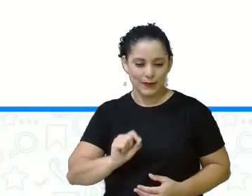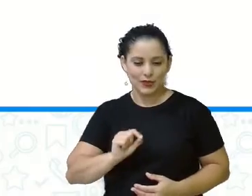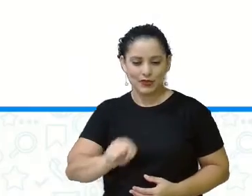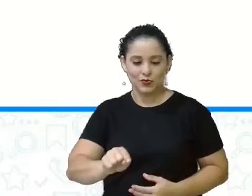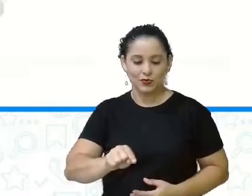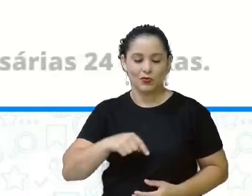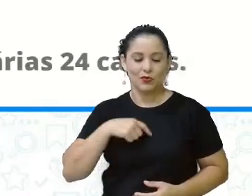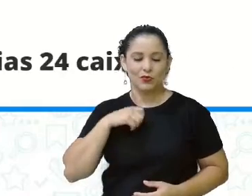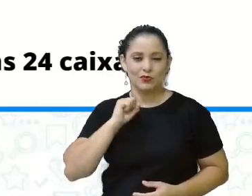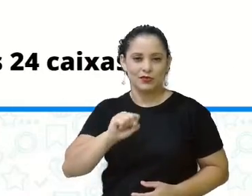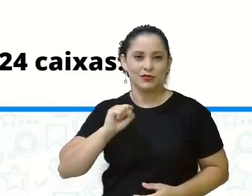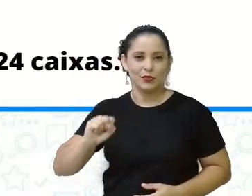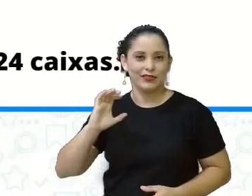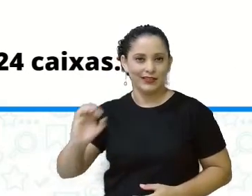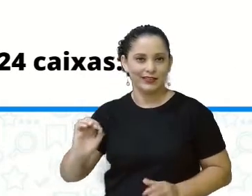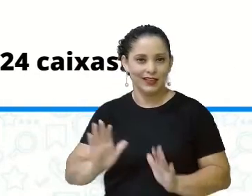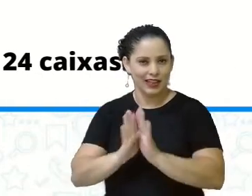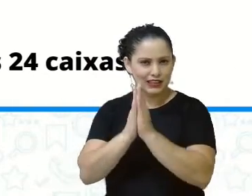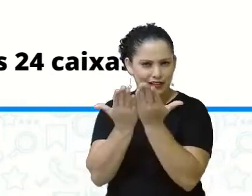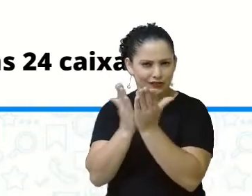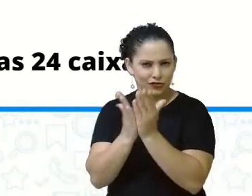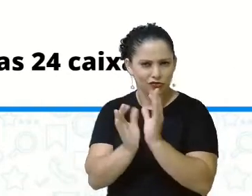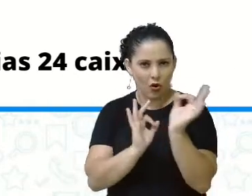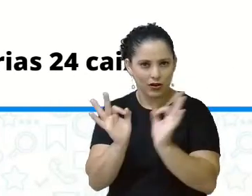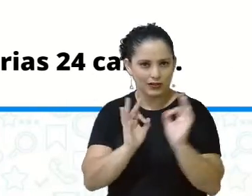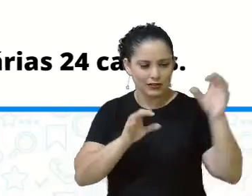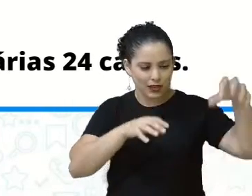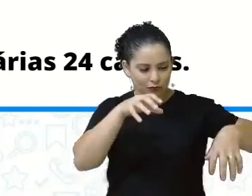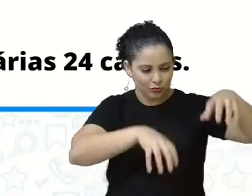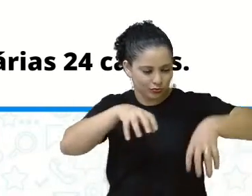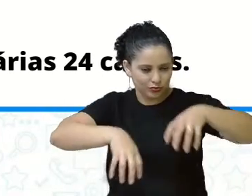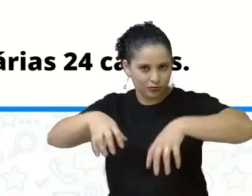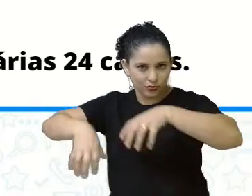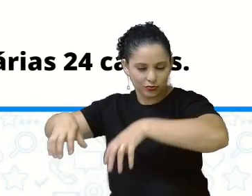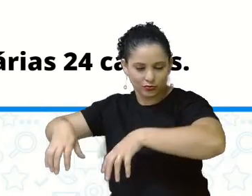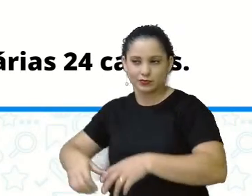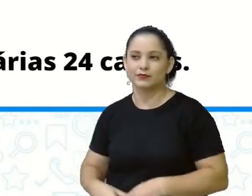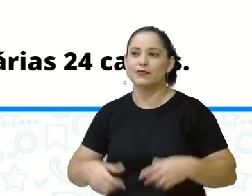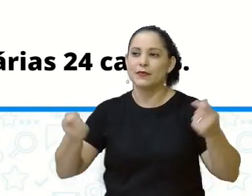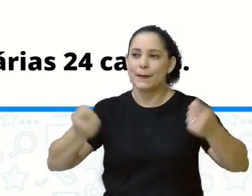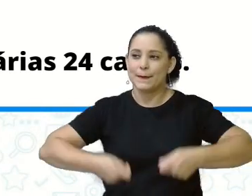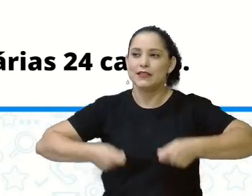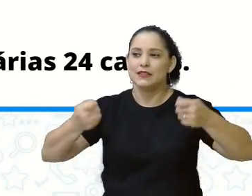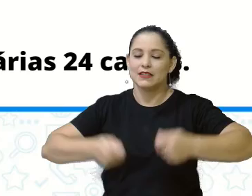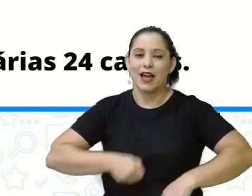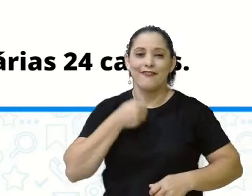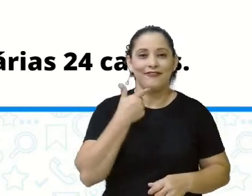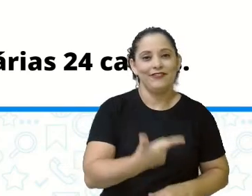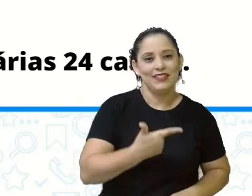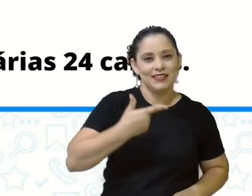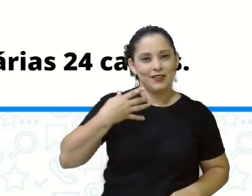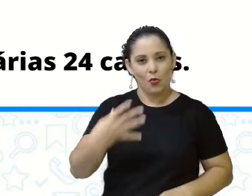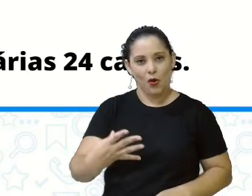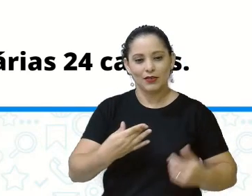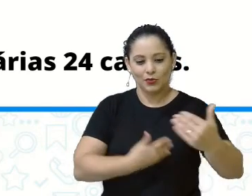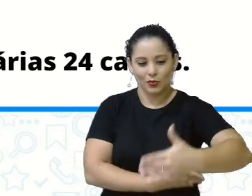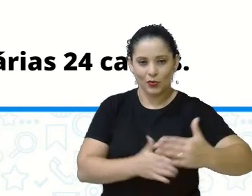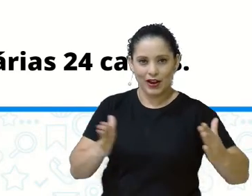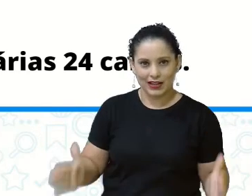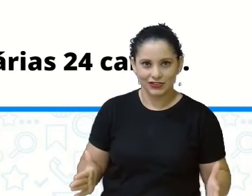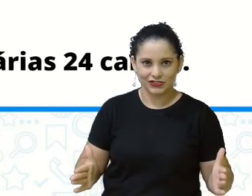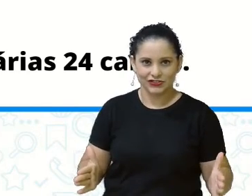2.880 livros. Bom demais, né? Olha aí, serão necessárias 24